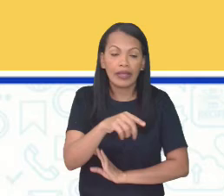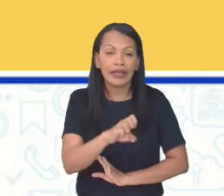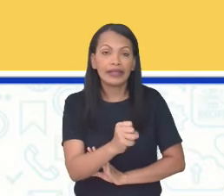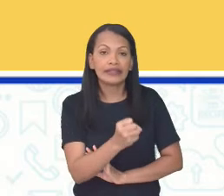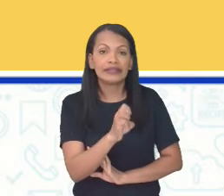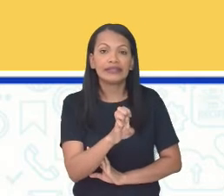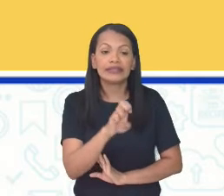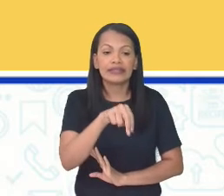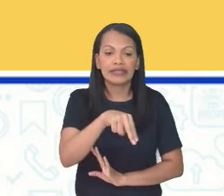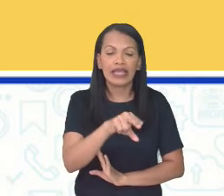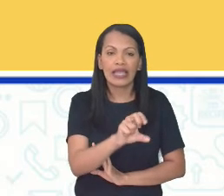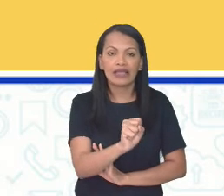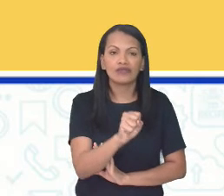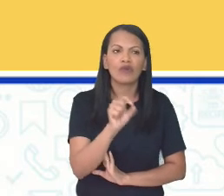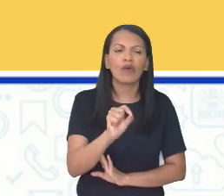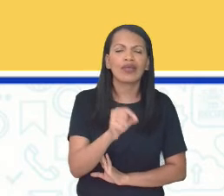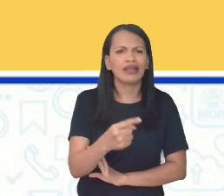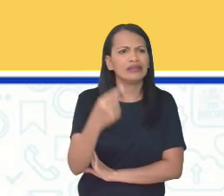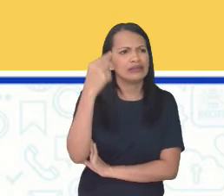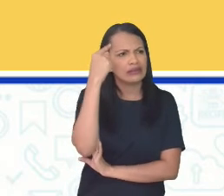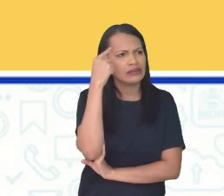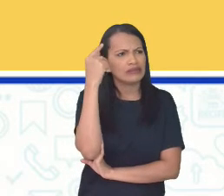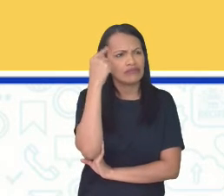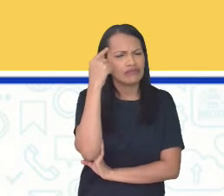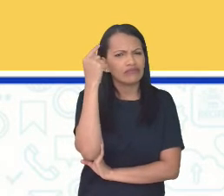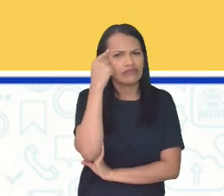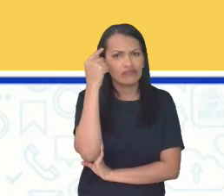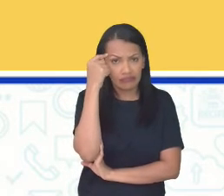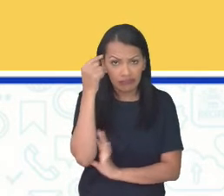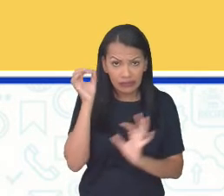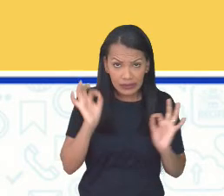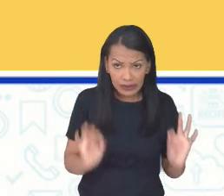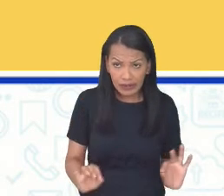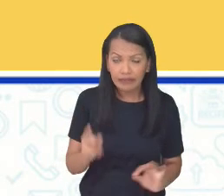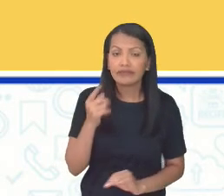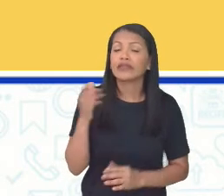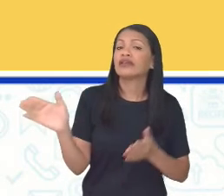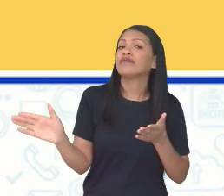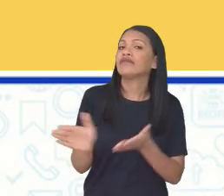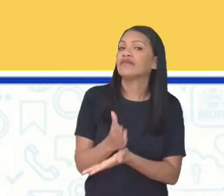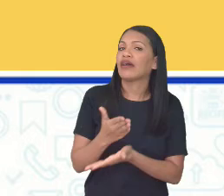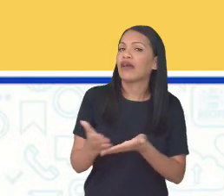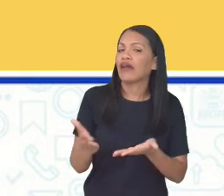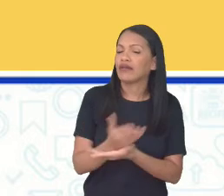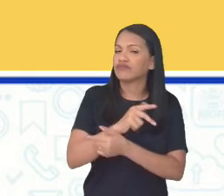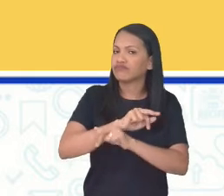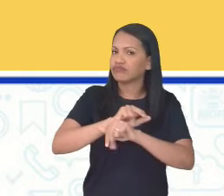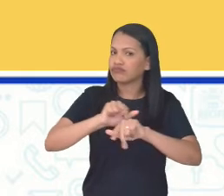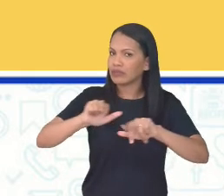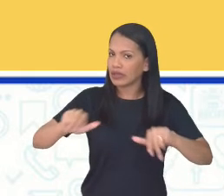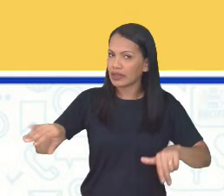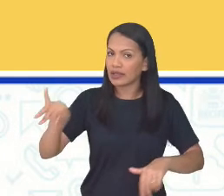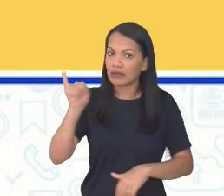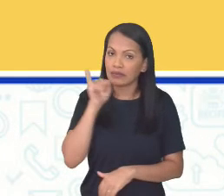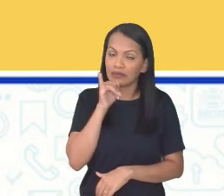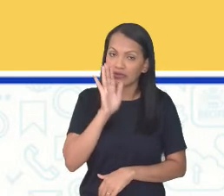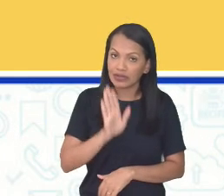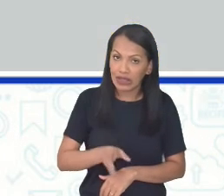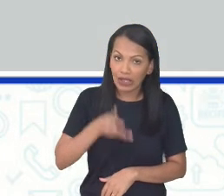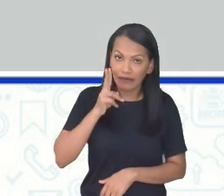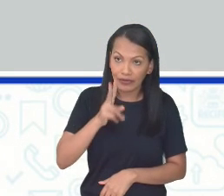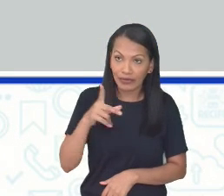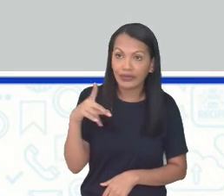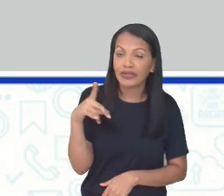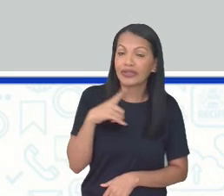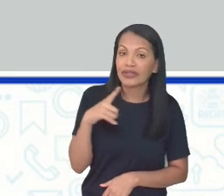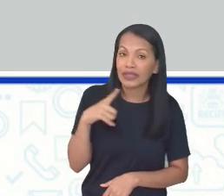Então, da mesma forma, também são vários os exemplos de homógrafos. Então, nós